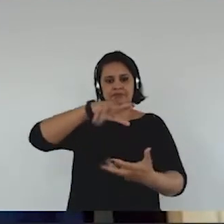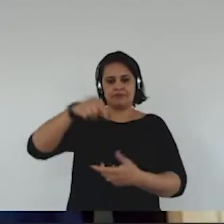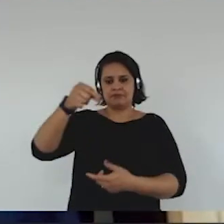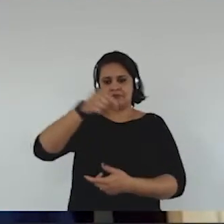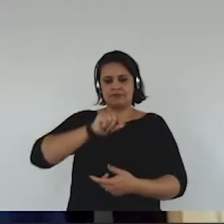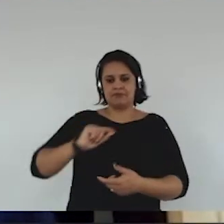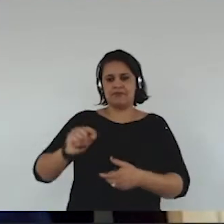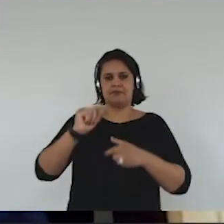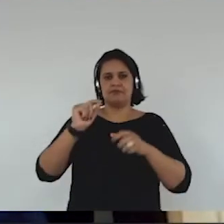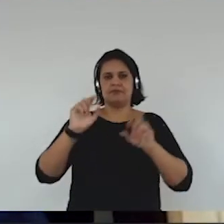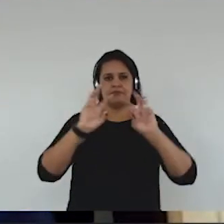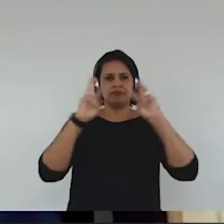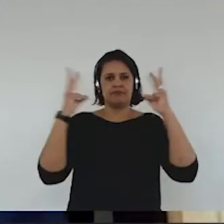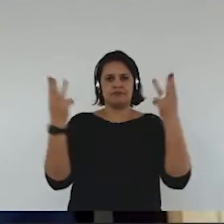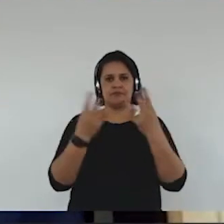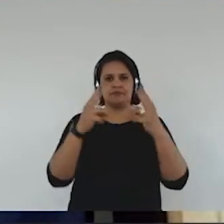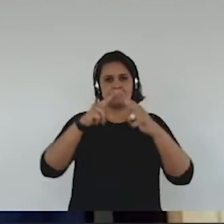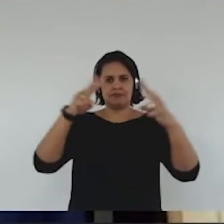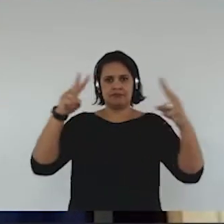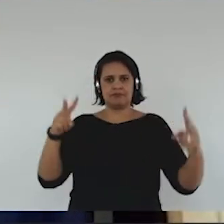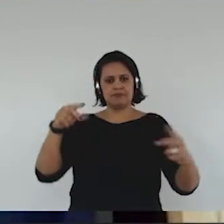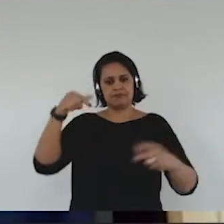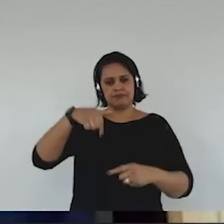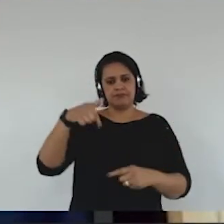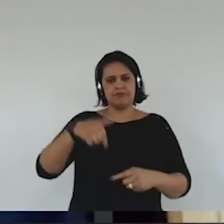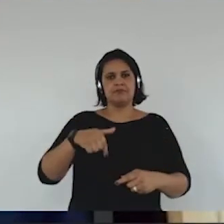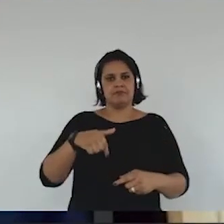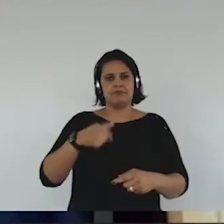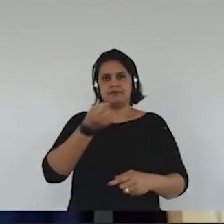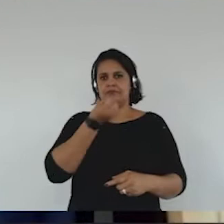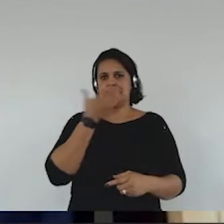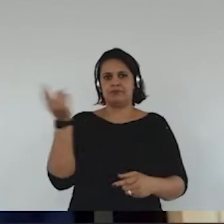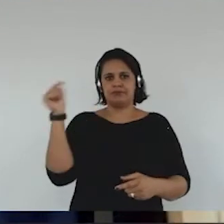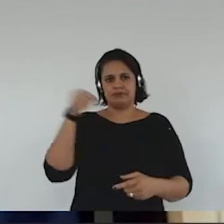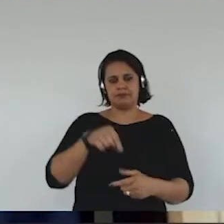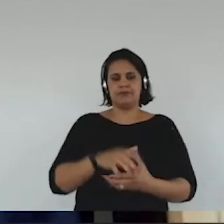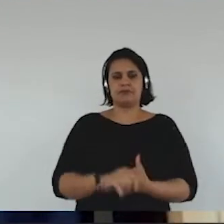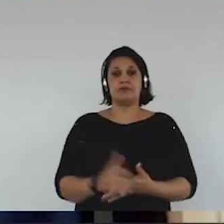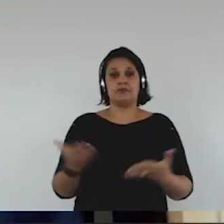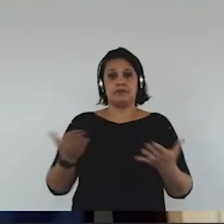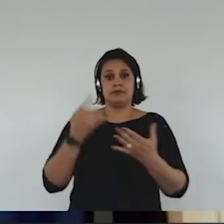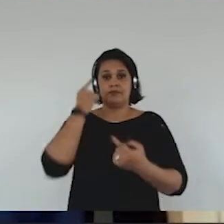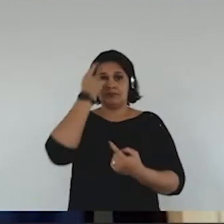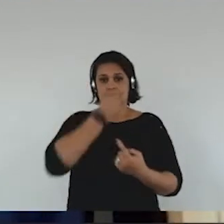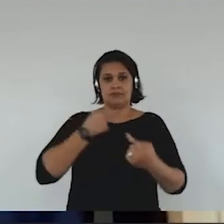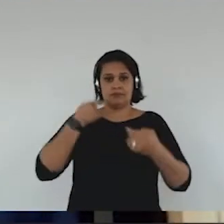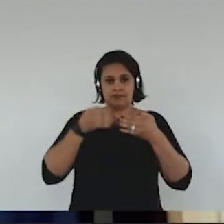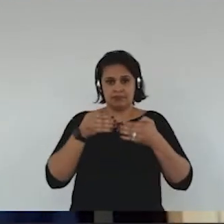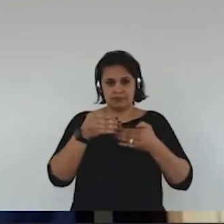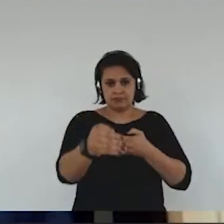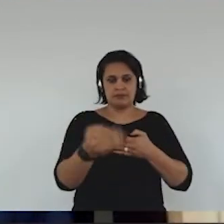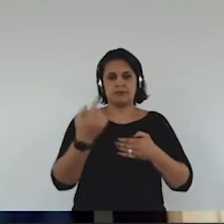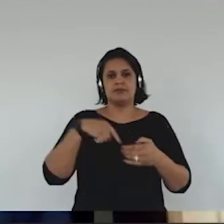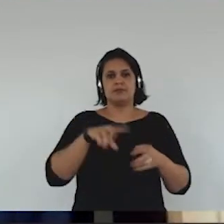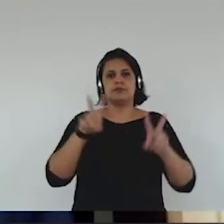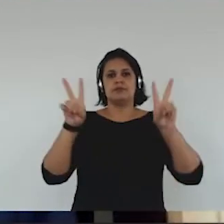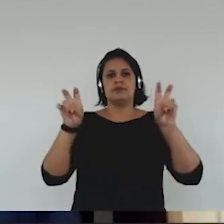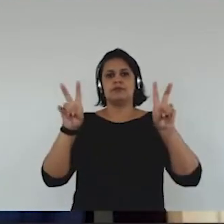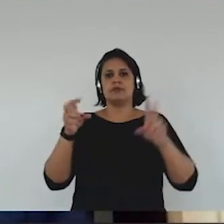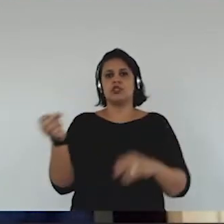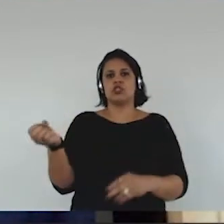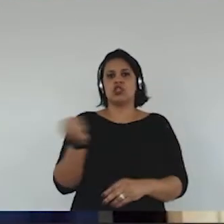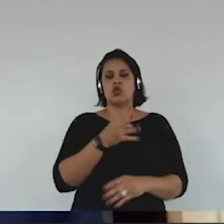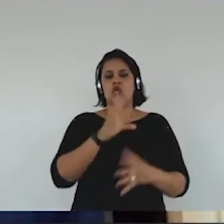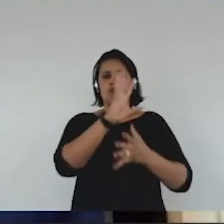na companhia de importantes e renomados juristas de nosso país. Durante a próxima hora, nós vamos tratar do tema novo modelo das câmaras